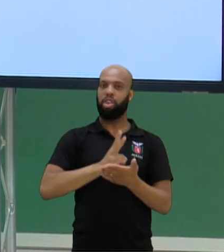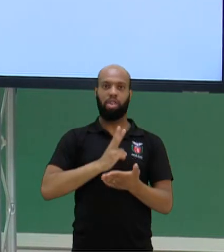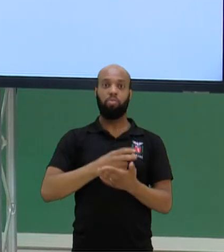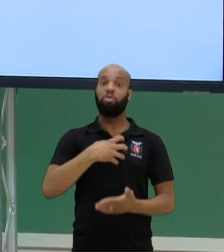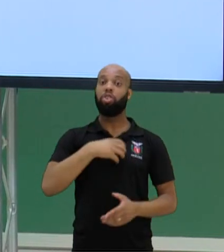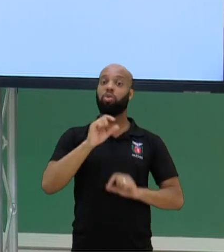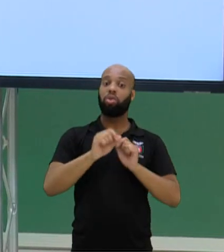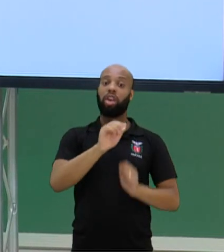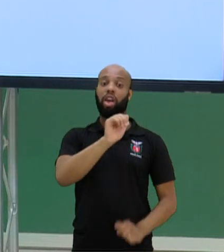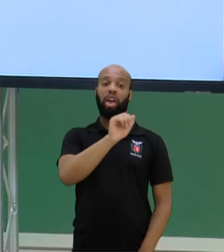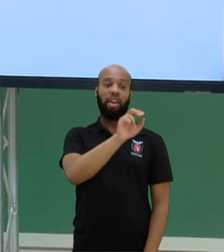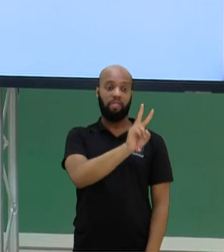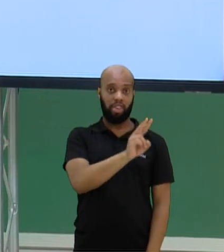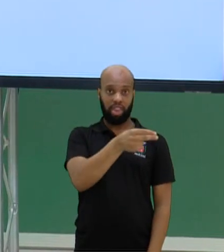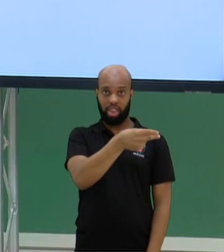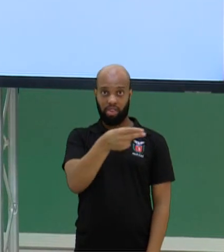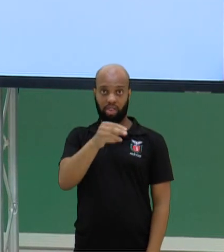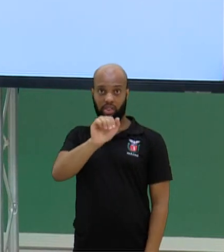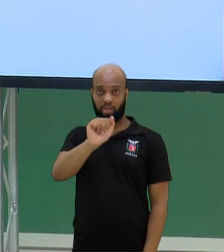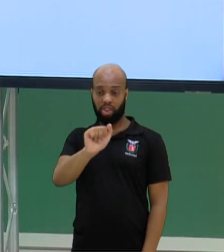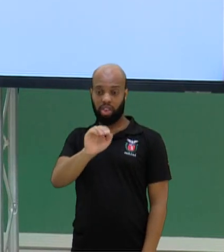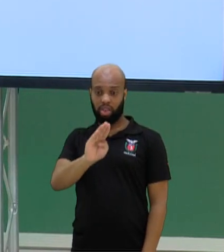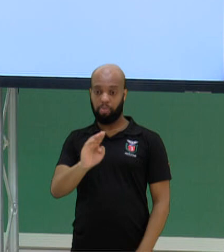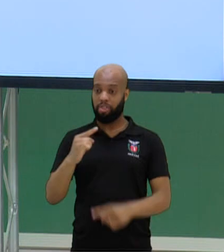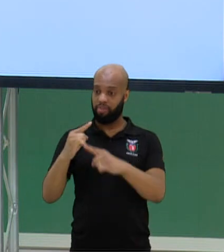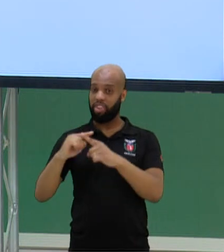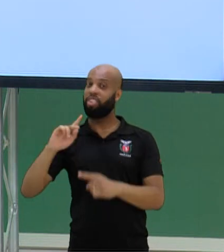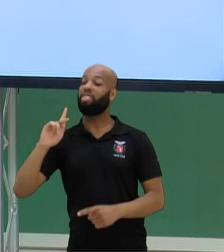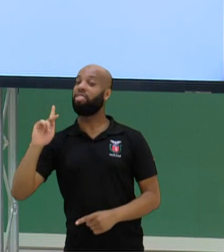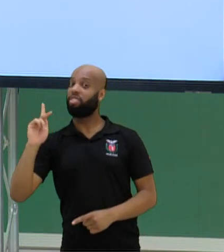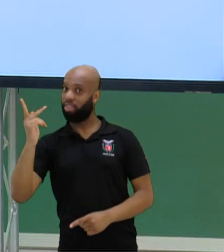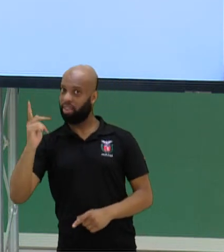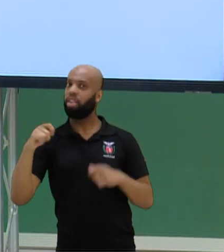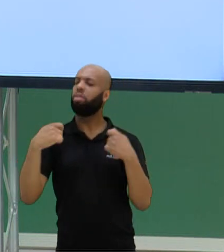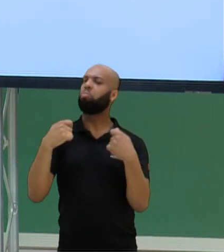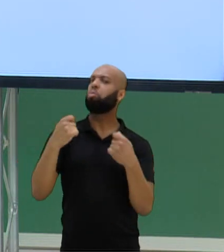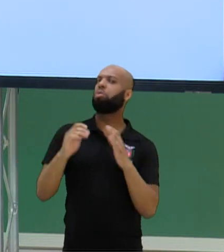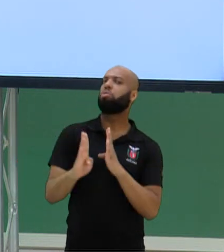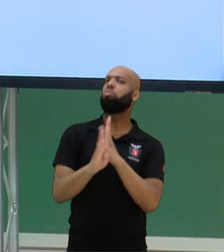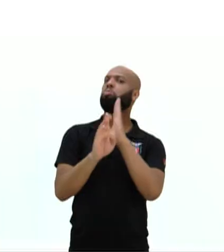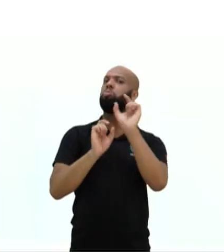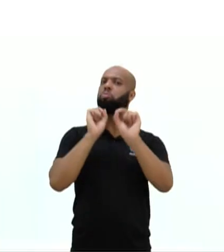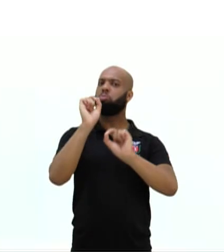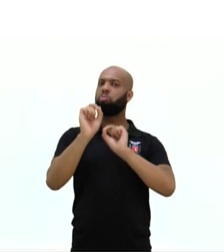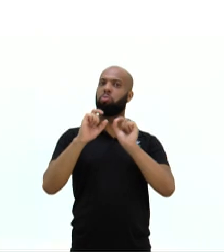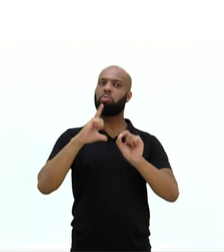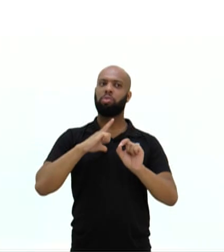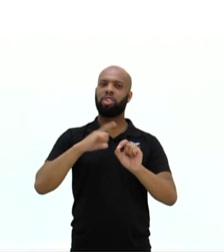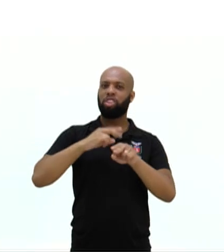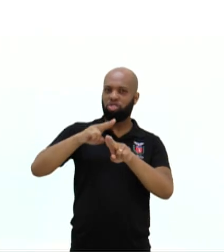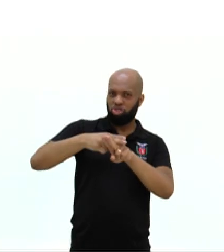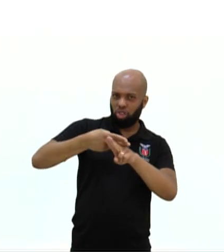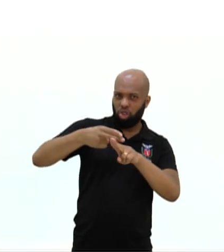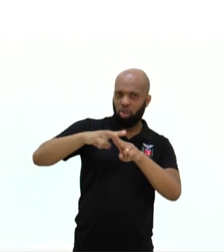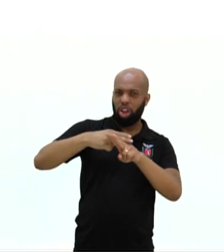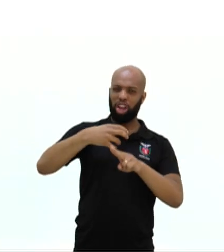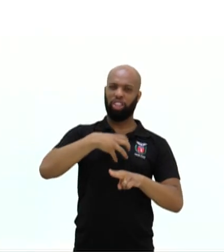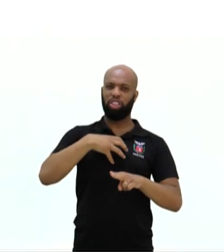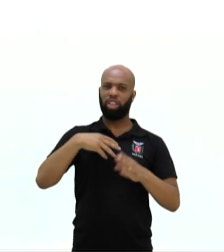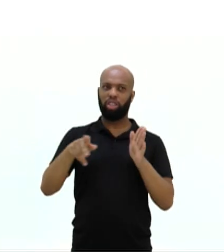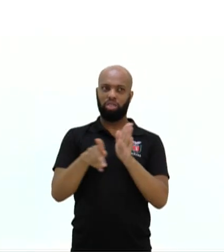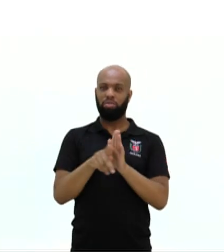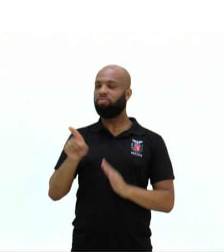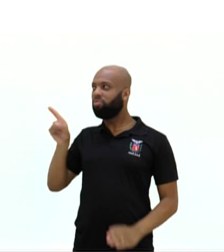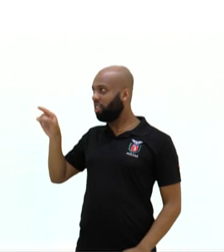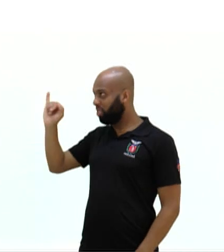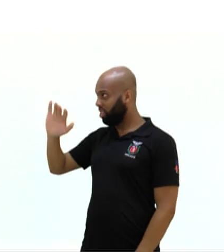é a área da base, certo? Vezes a altura, para calcular o volume de quem? Ó, uma barra de chocolate tem o formato de